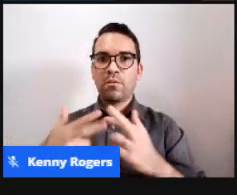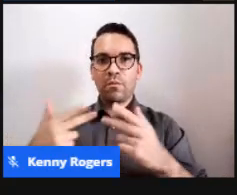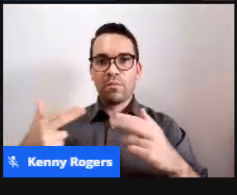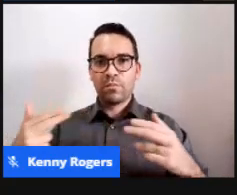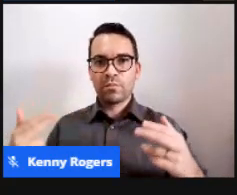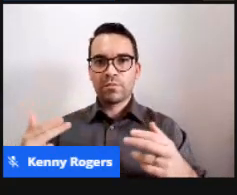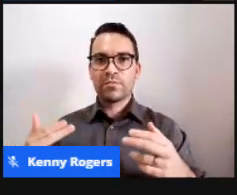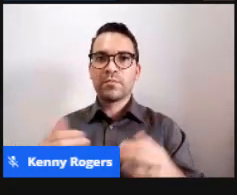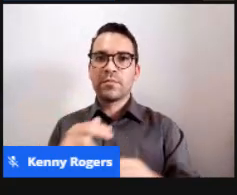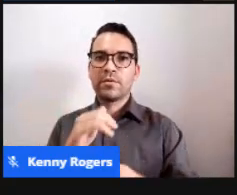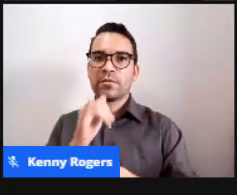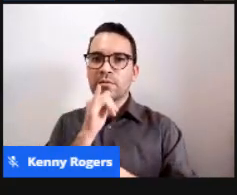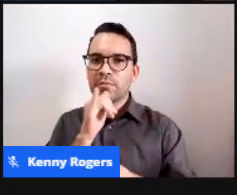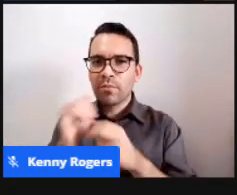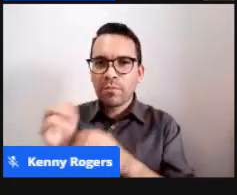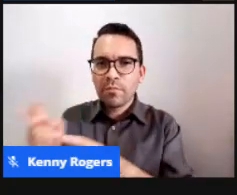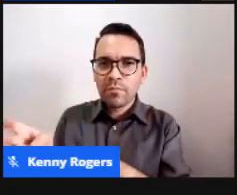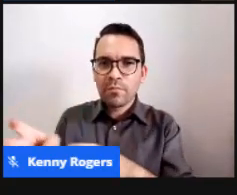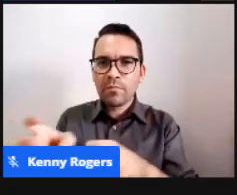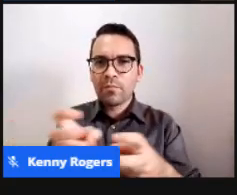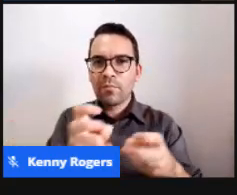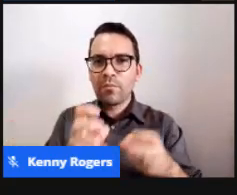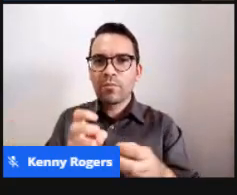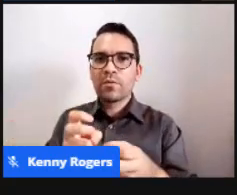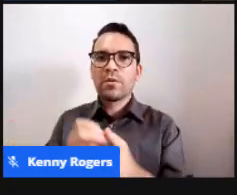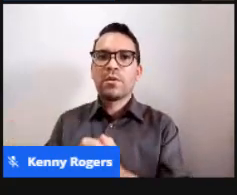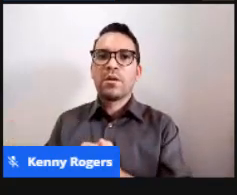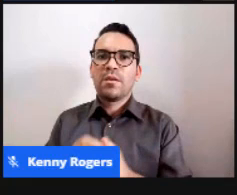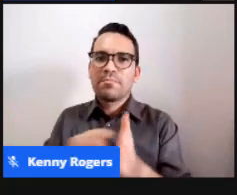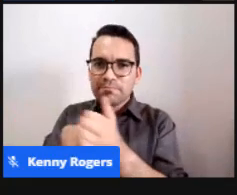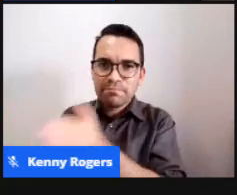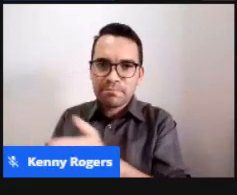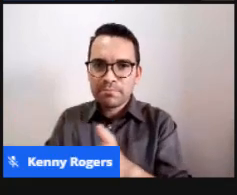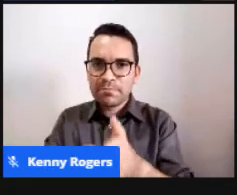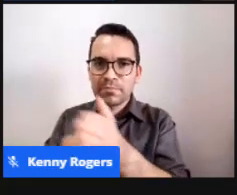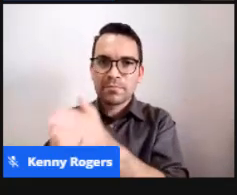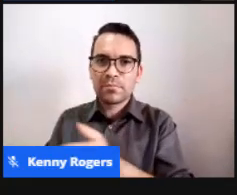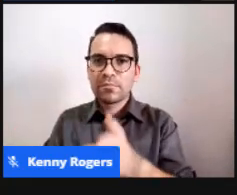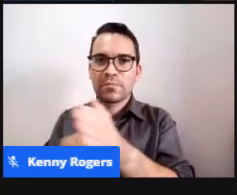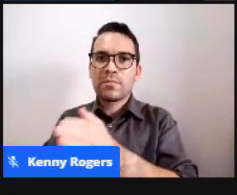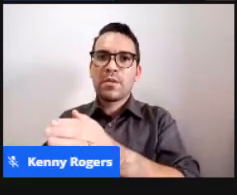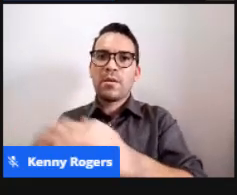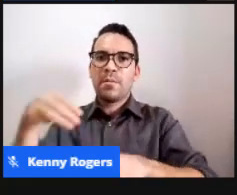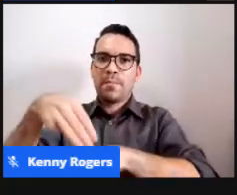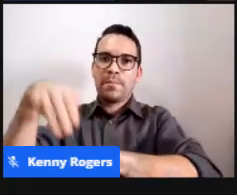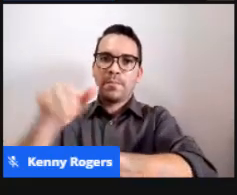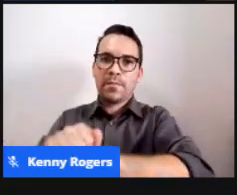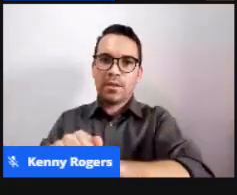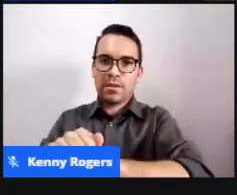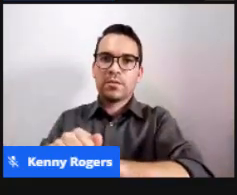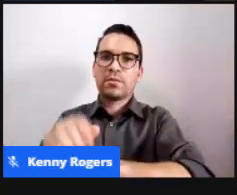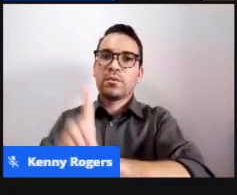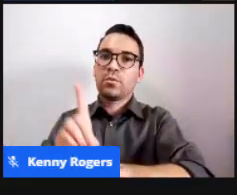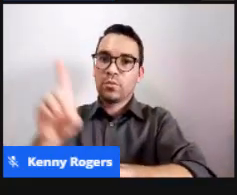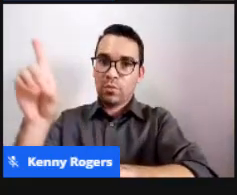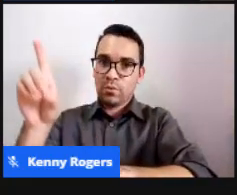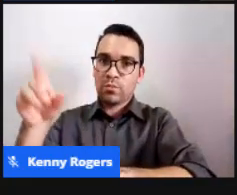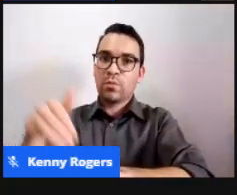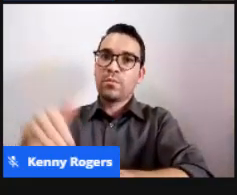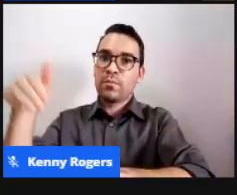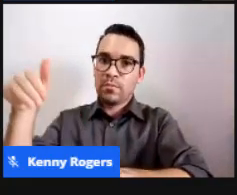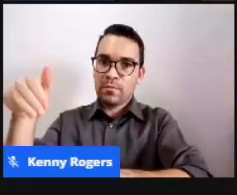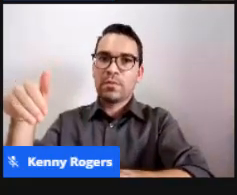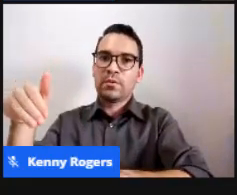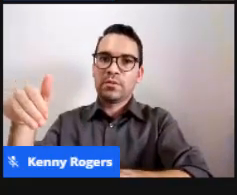Então, a gente busca sempre as teses e dissertações, tá? Então, a USP é um bom banco, a gente busca sempre revistas de qualidade, então a